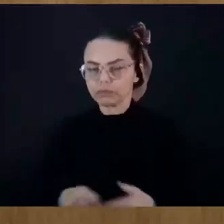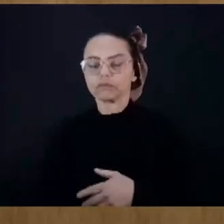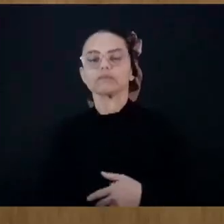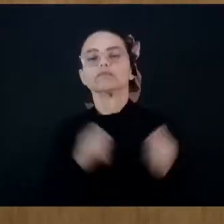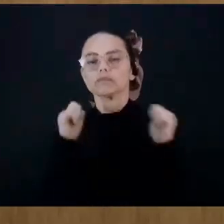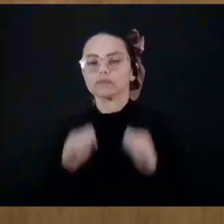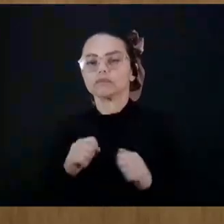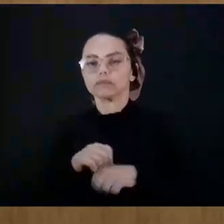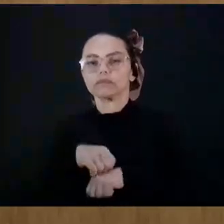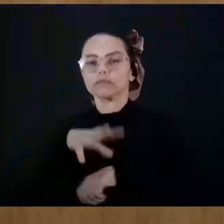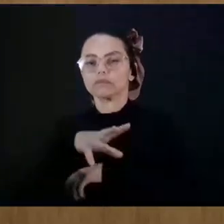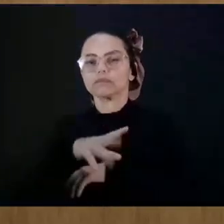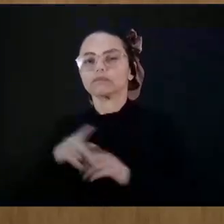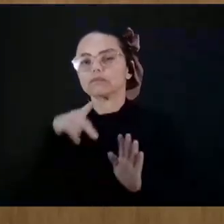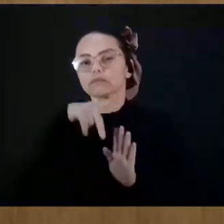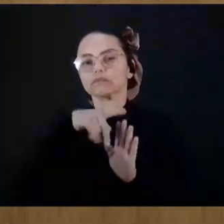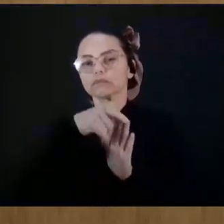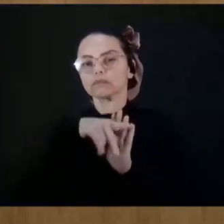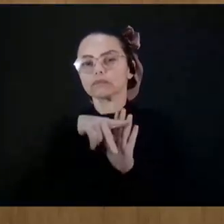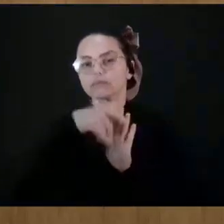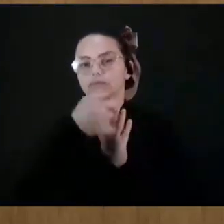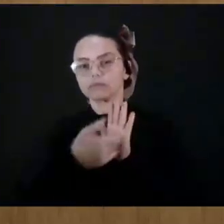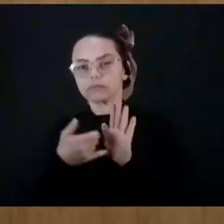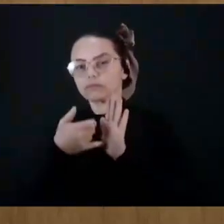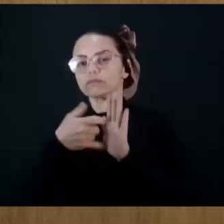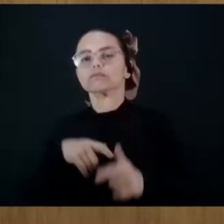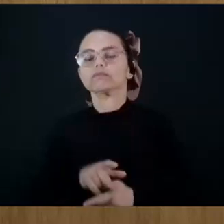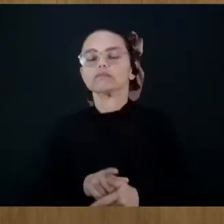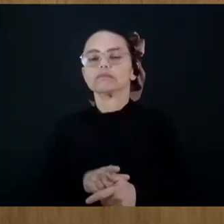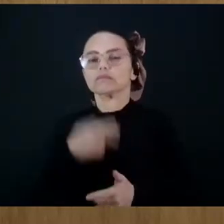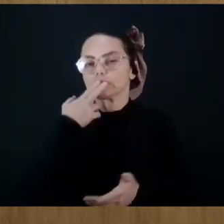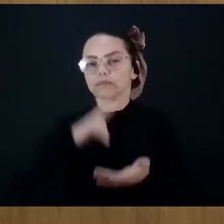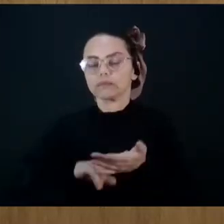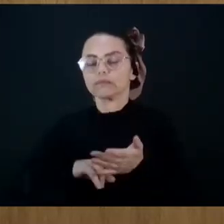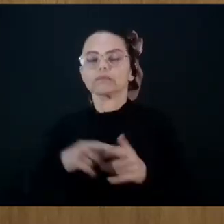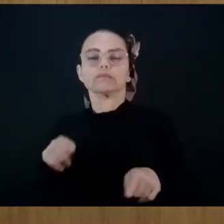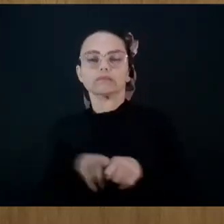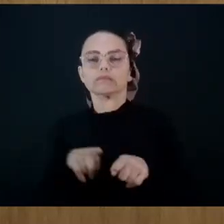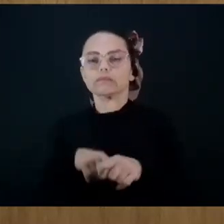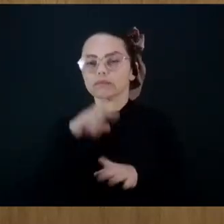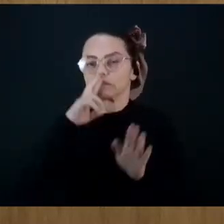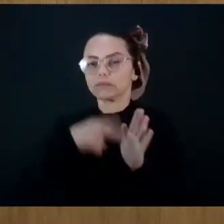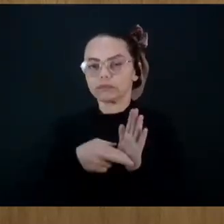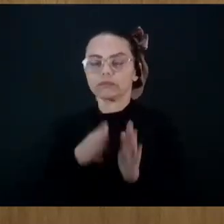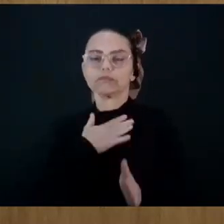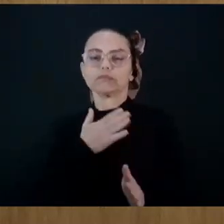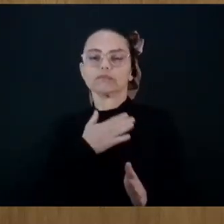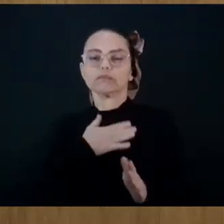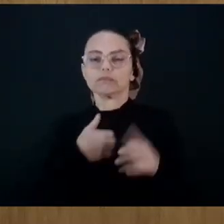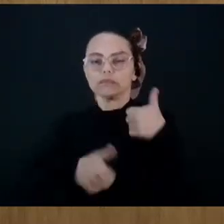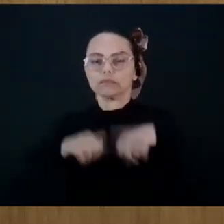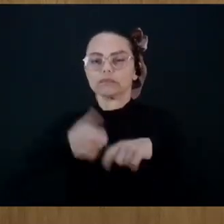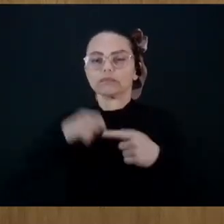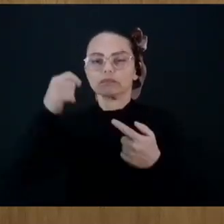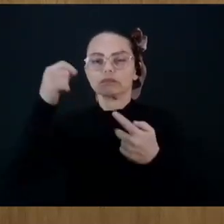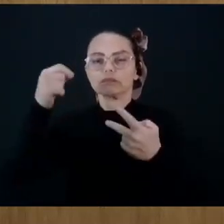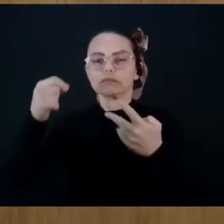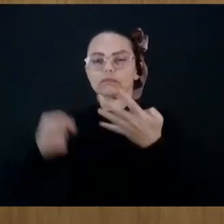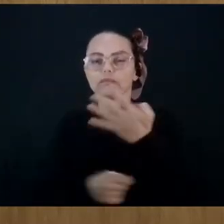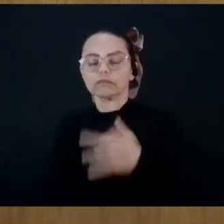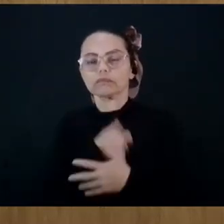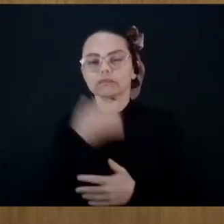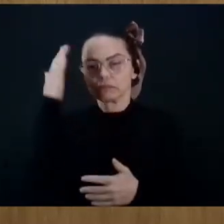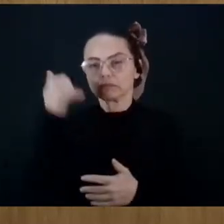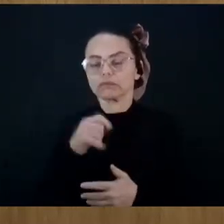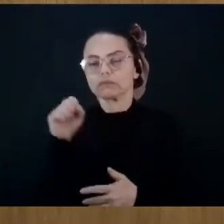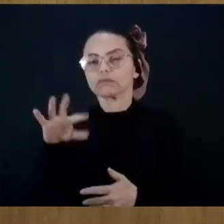esses projetos para os outros membros para que fizessem essa relatoria, mas eu prefiro fazer para analisar um a um, para saber o que está sendo